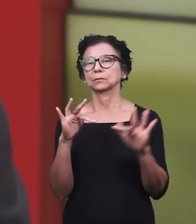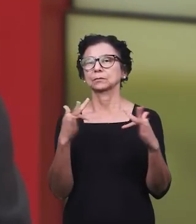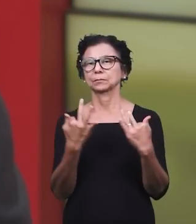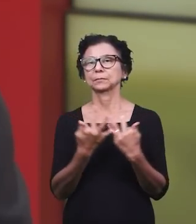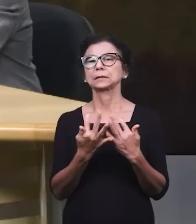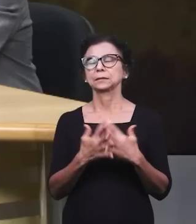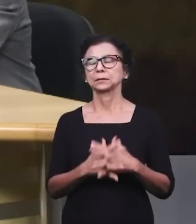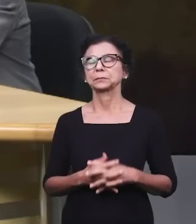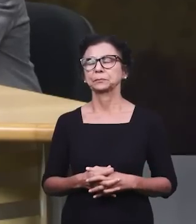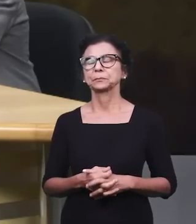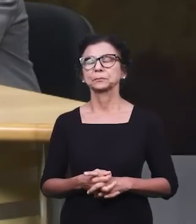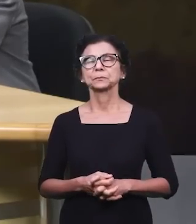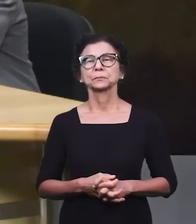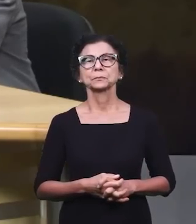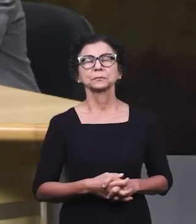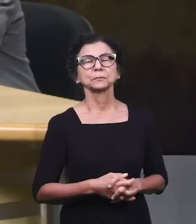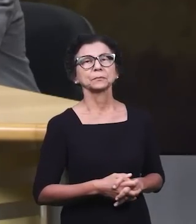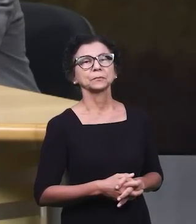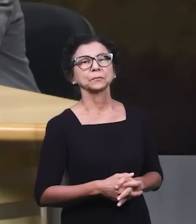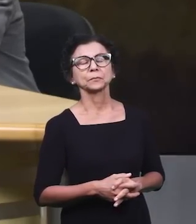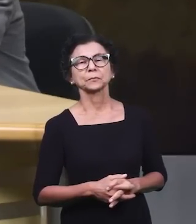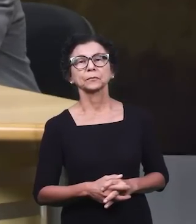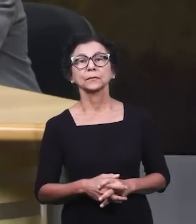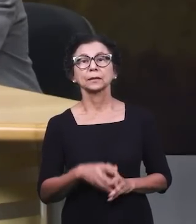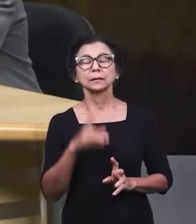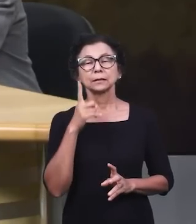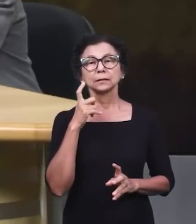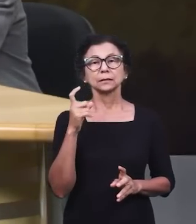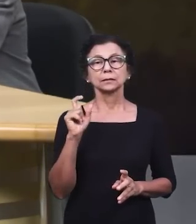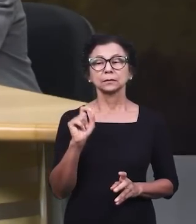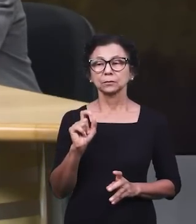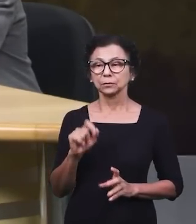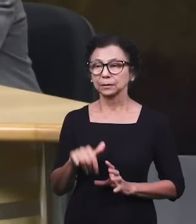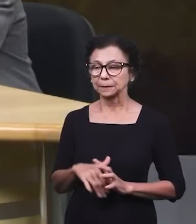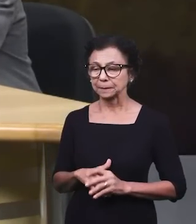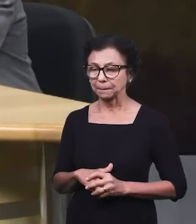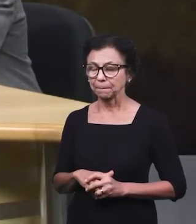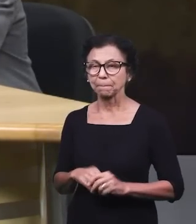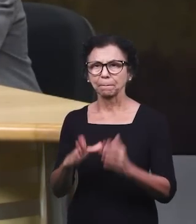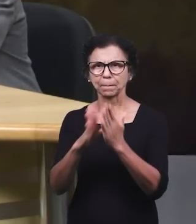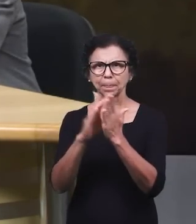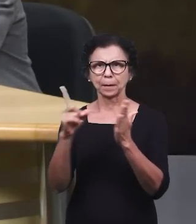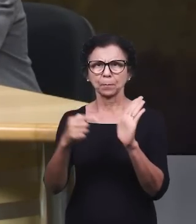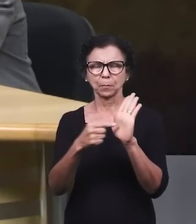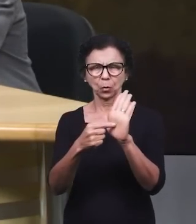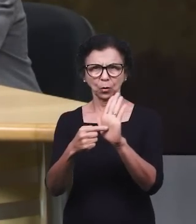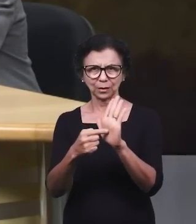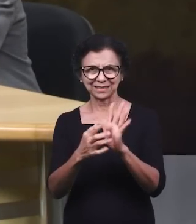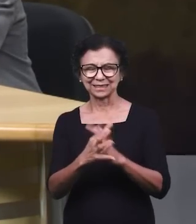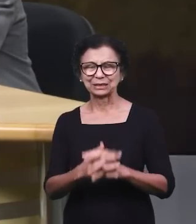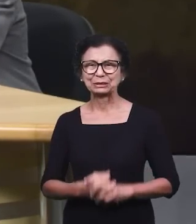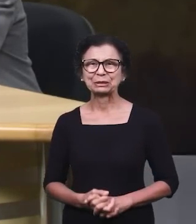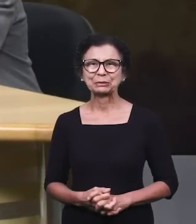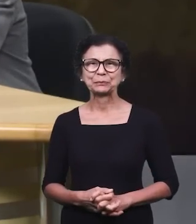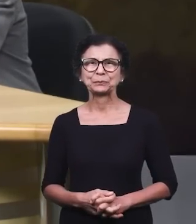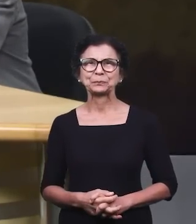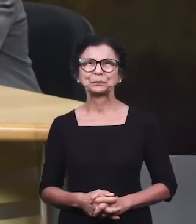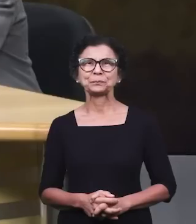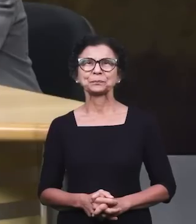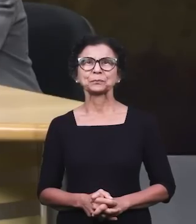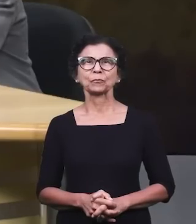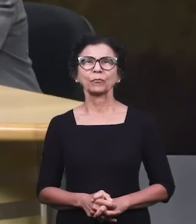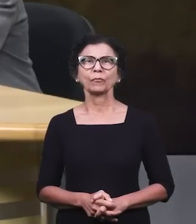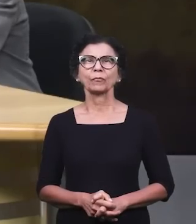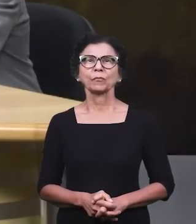Glória a Jesus. E, Josias, veja que interessante, porque a Bíblia revela como era o